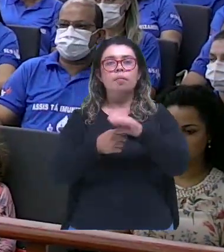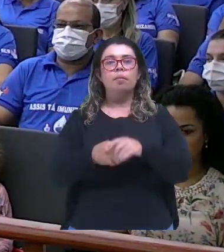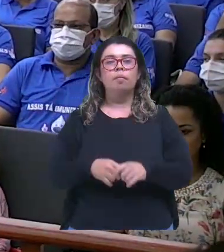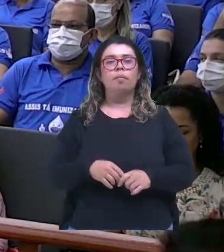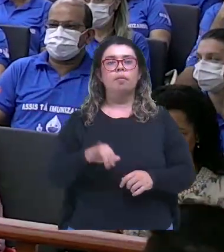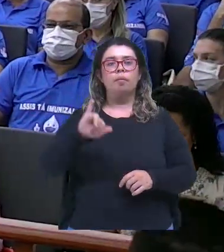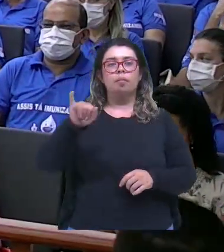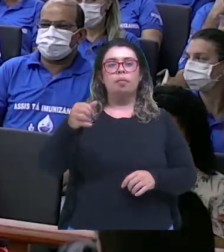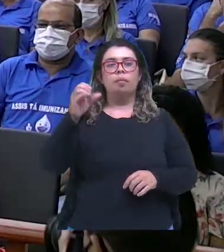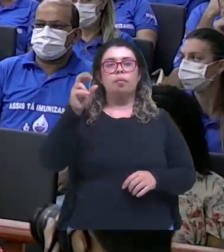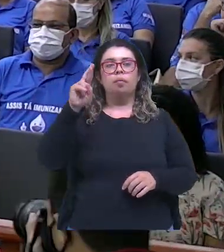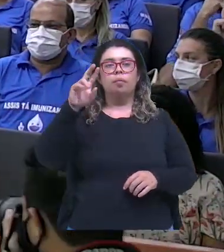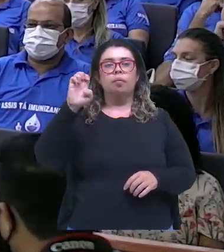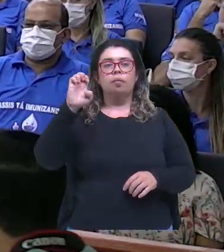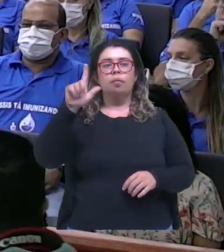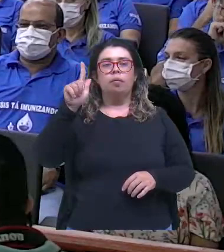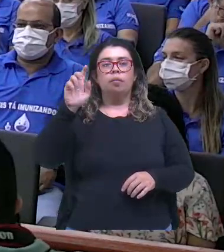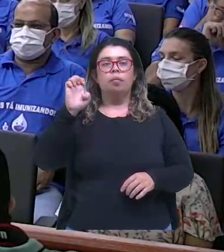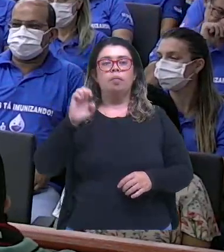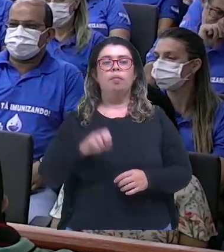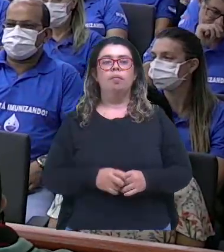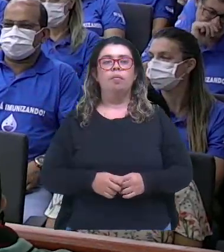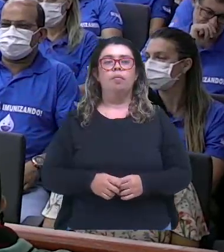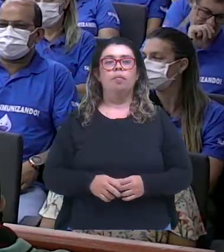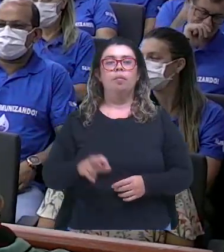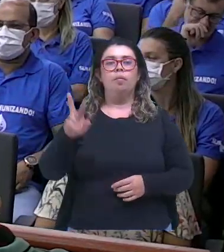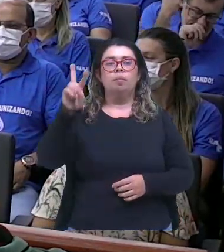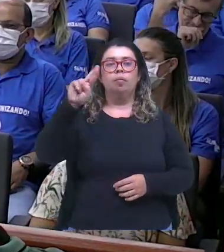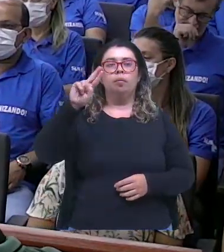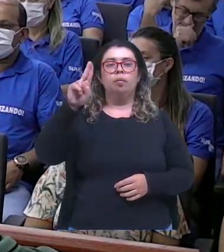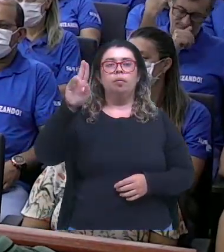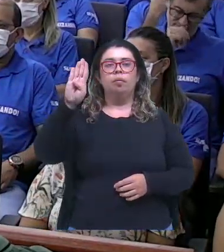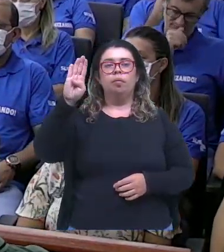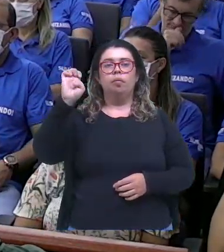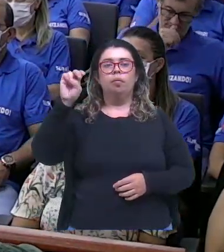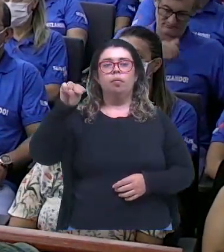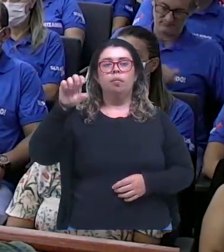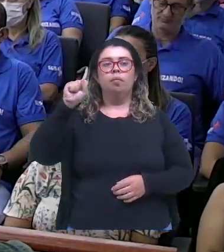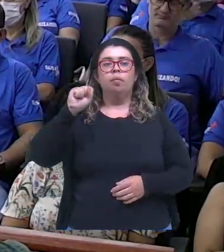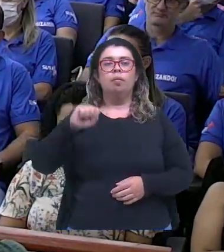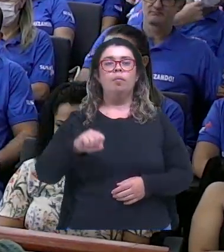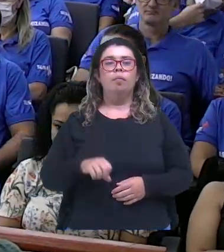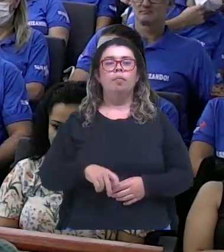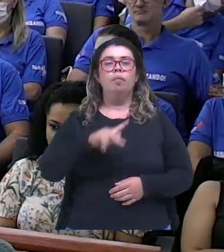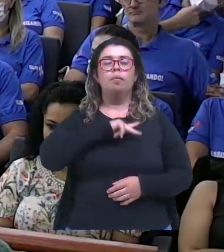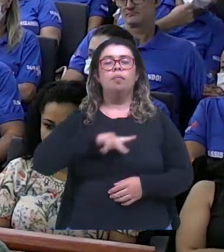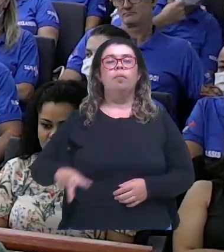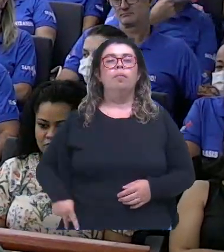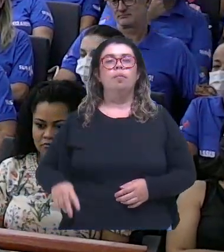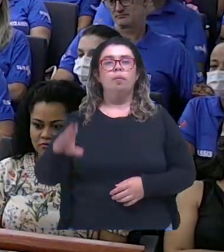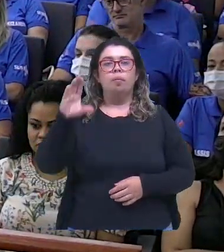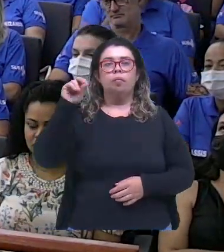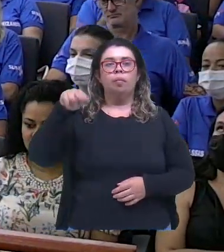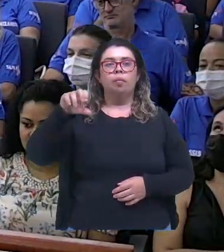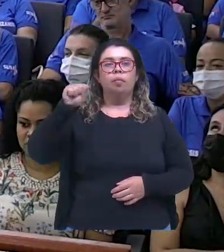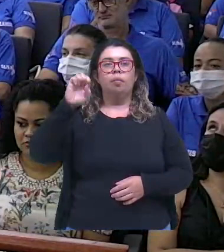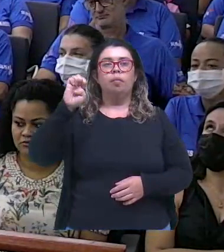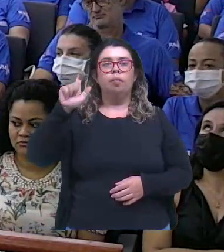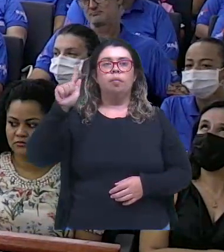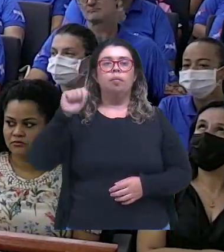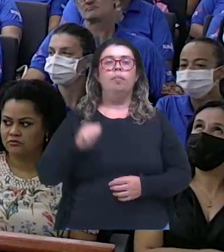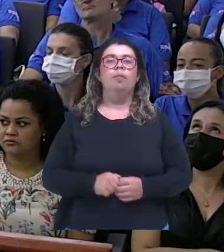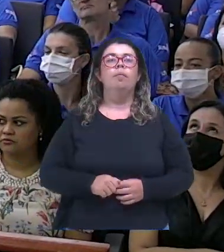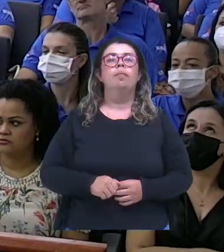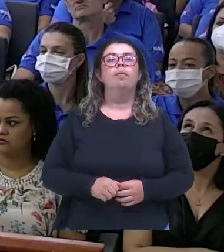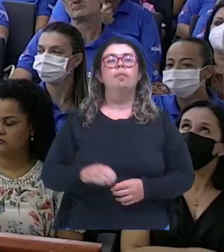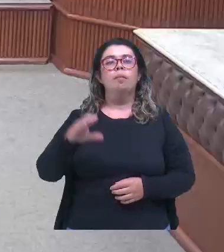Jorge Massataka Mori, Rubens Hernandes, presidente do Conseg Rural, Cabo Davi Antônio Nogueira, do Corpo